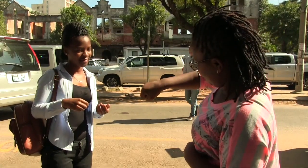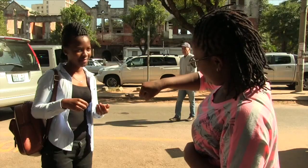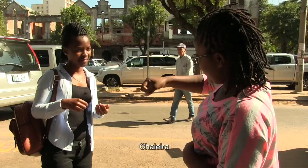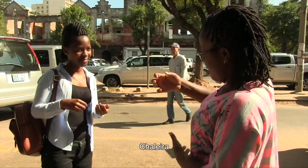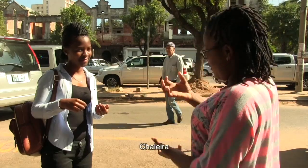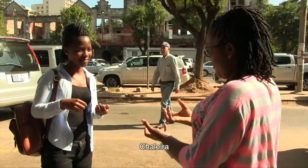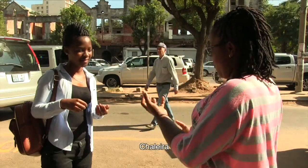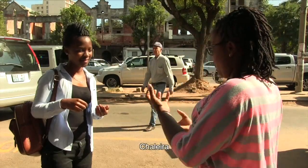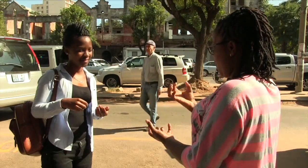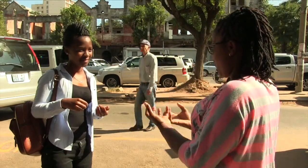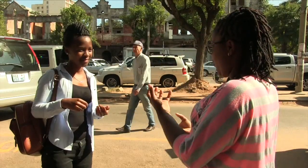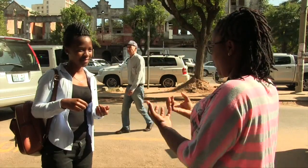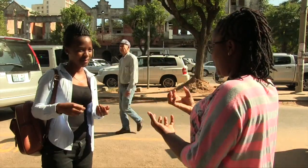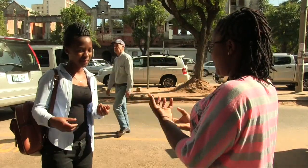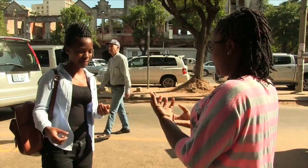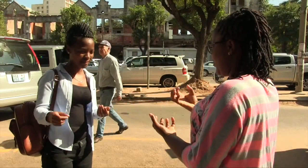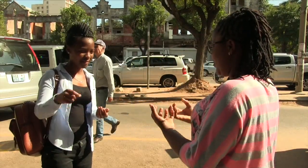chaleira.